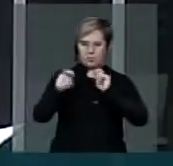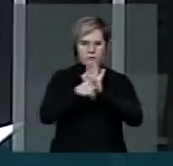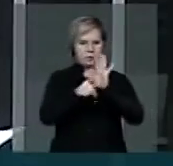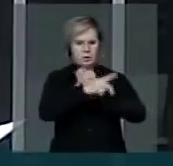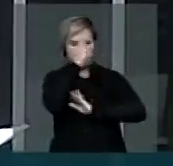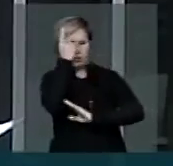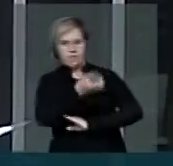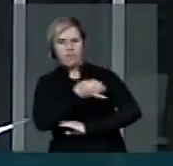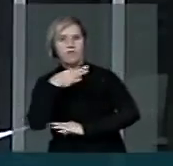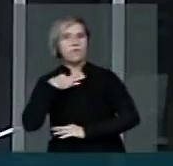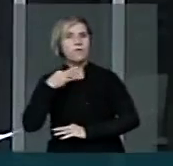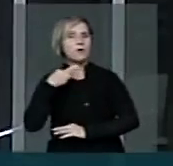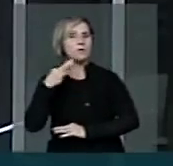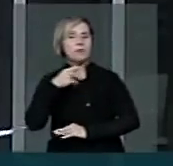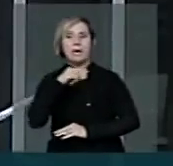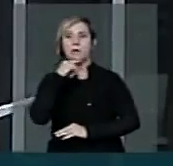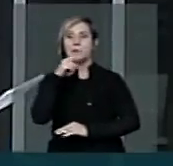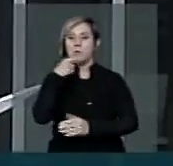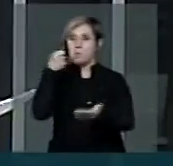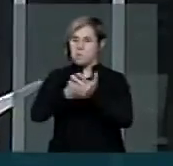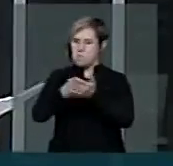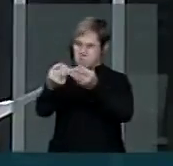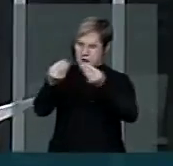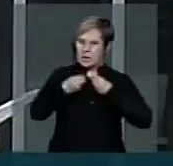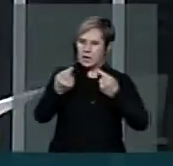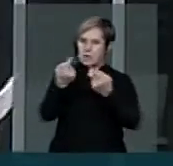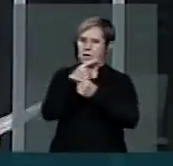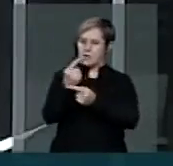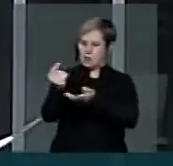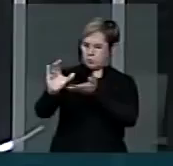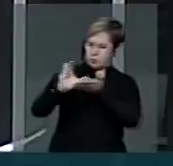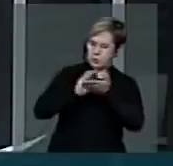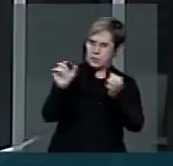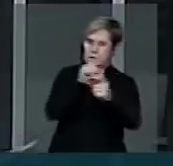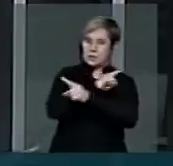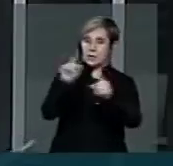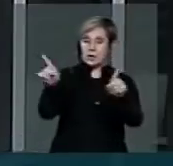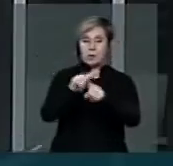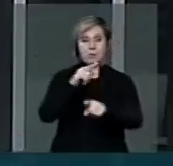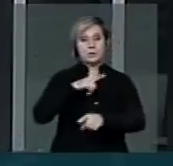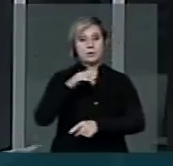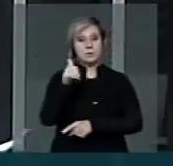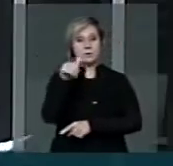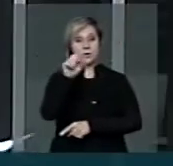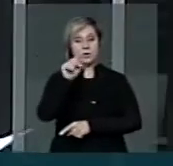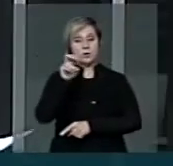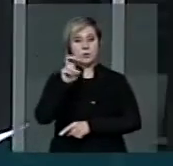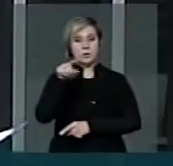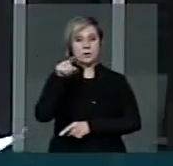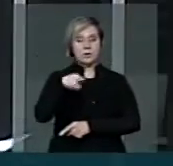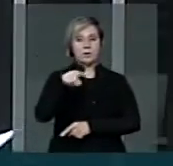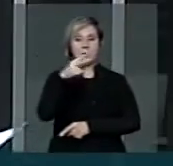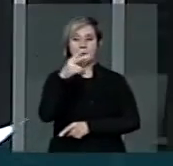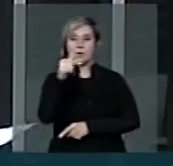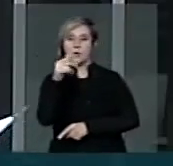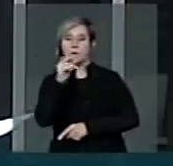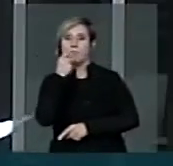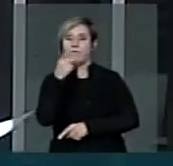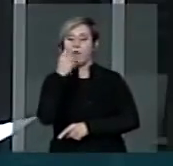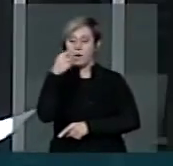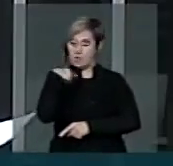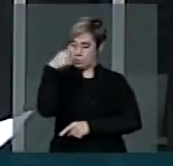pessoas voluntariamente. Não tive mega investimento, mas tive 185.870 eleitores dizendo: queremos o